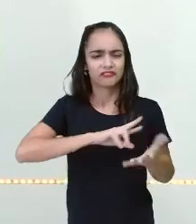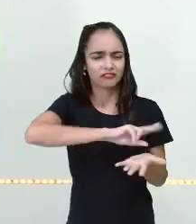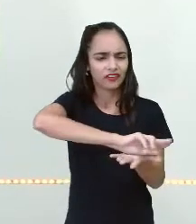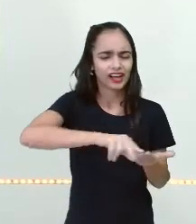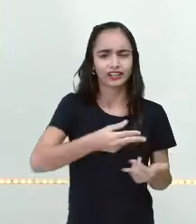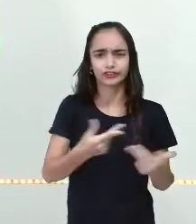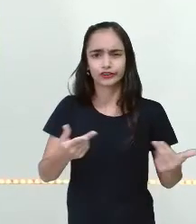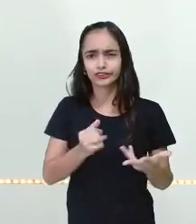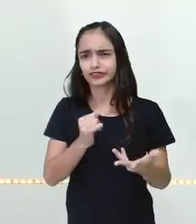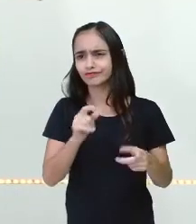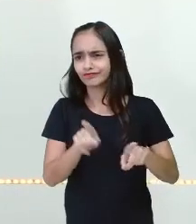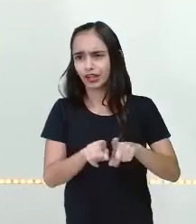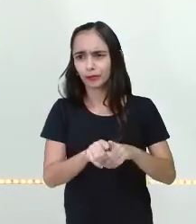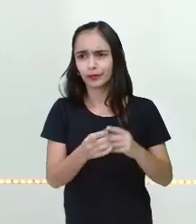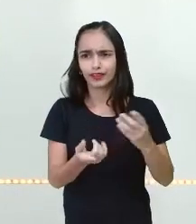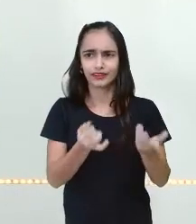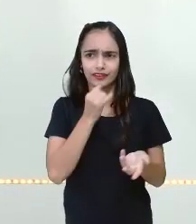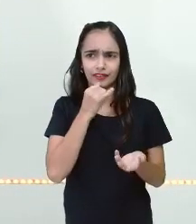de animais.